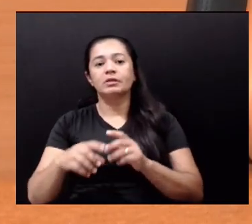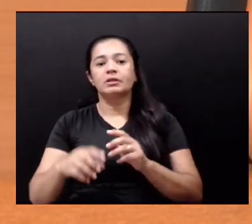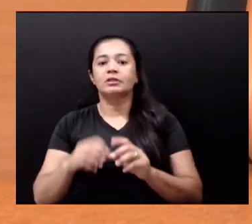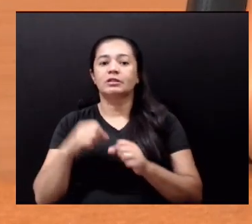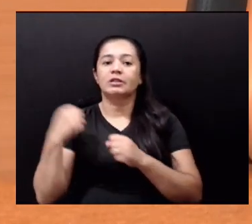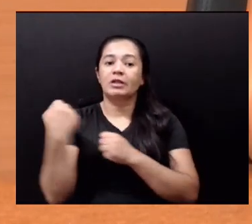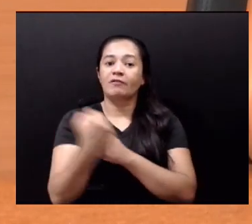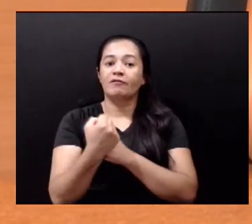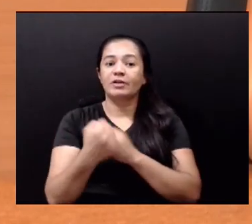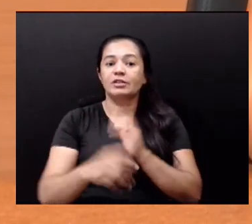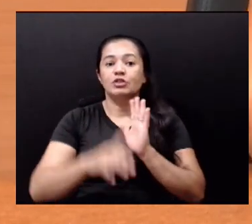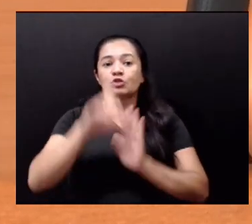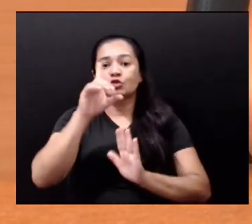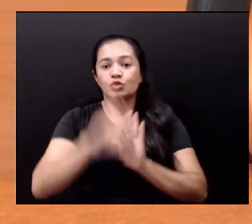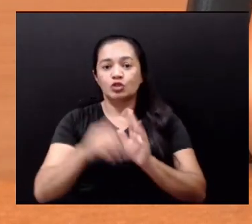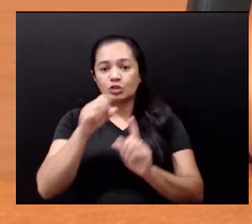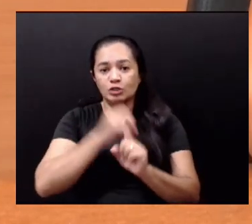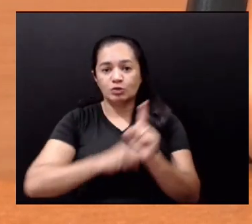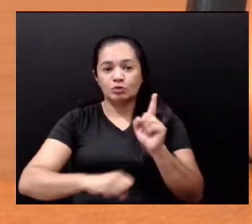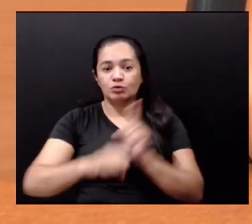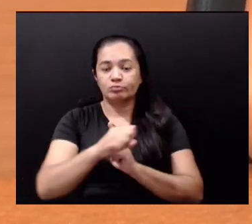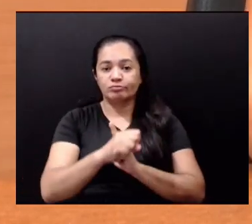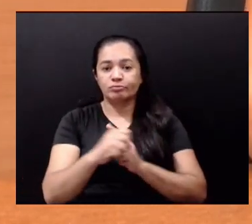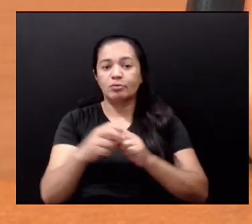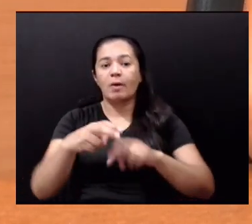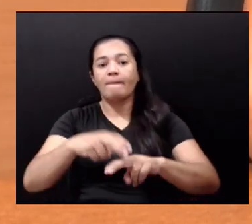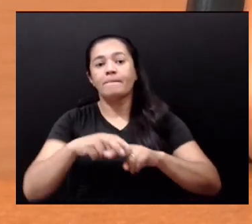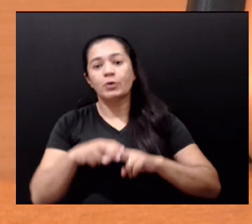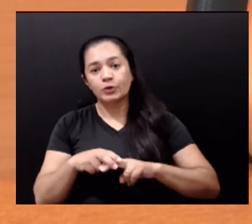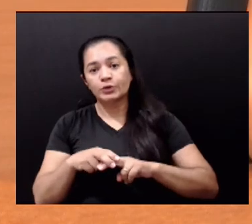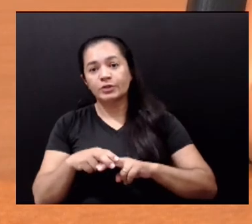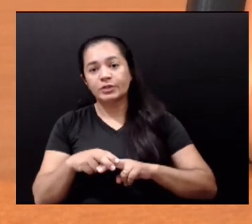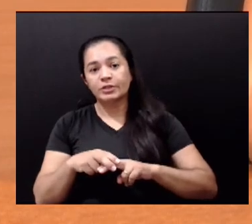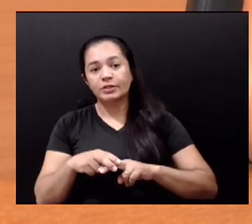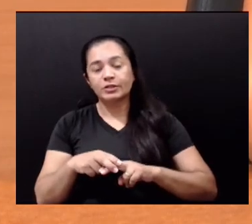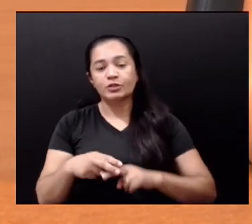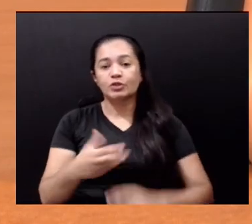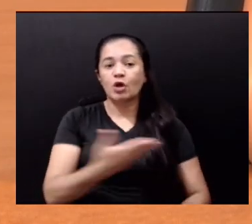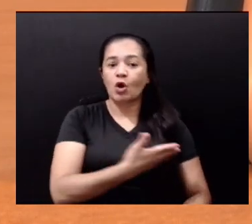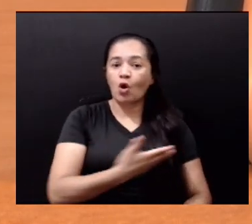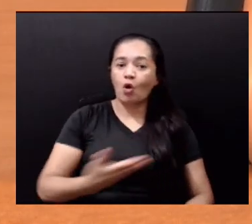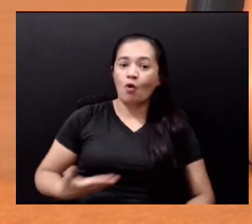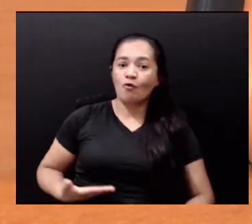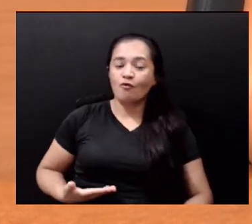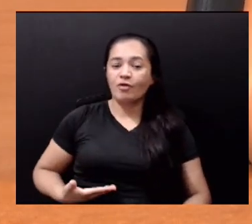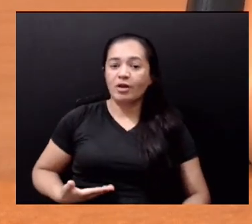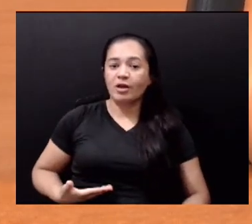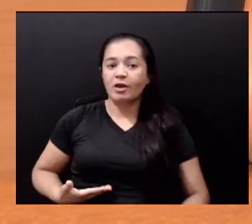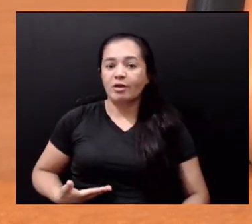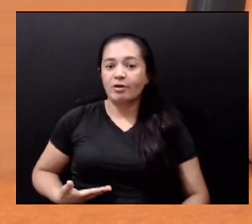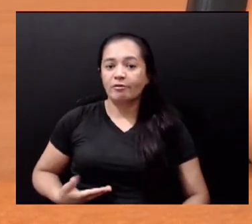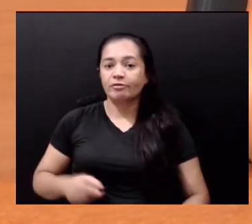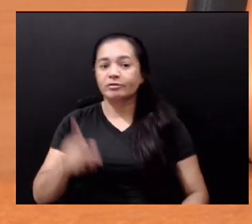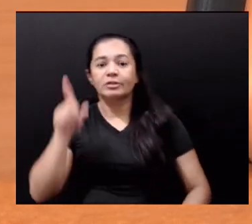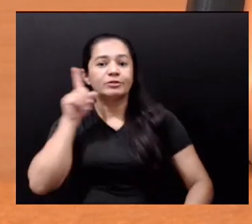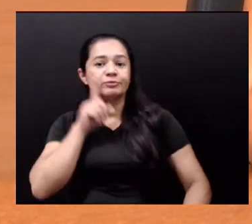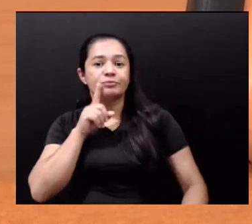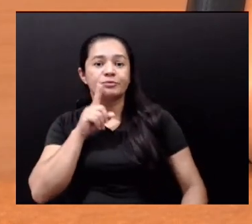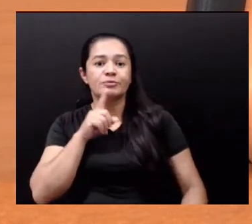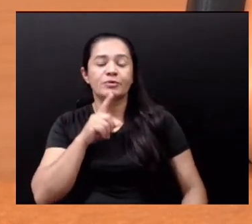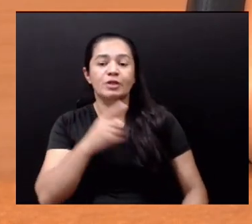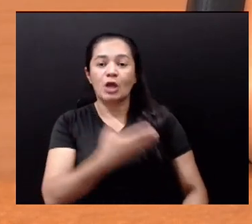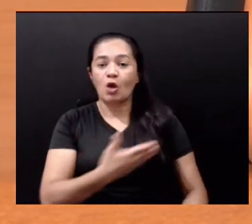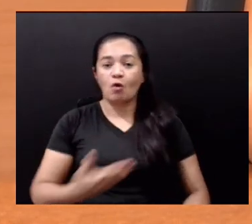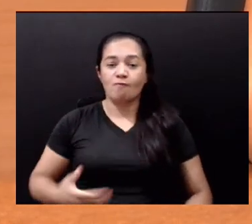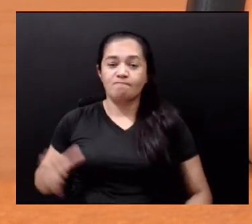Não é à toa que, no mesmo governo, o governo Trump é o governo dos bilionários, né? E se a gente pega, eu tenho muito insistido nos dados, que são